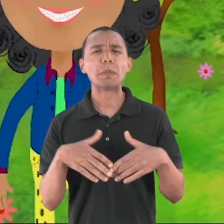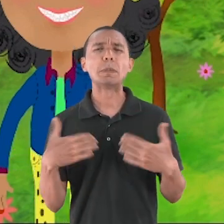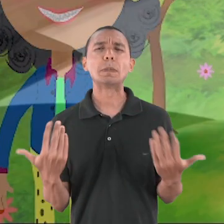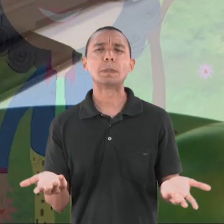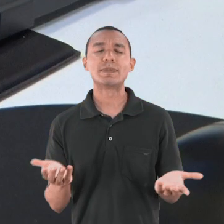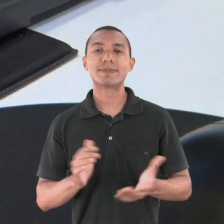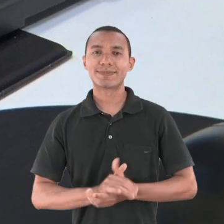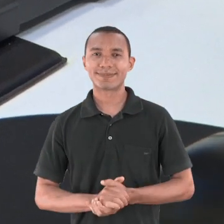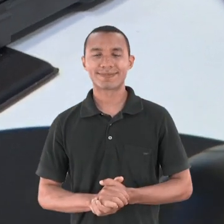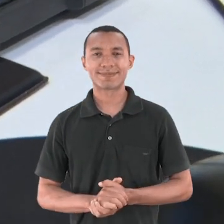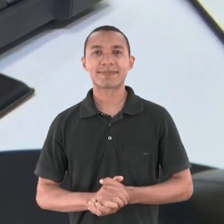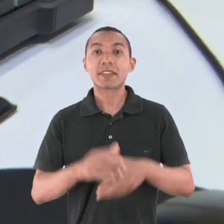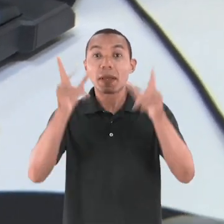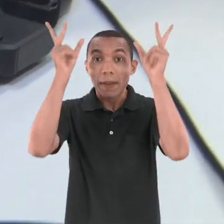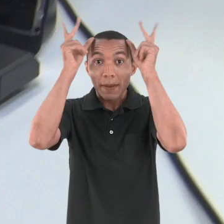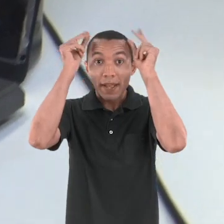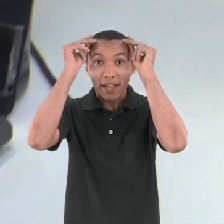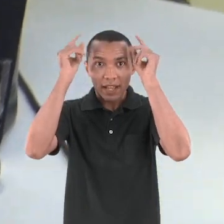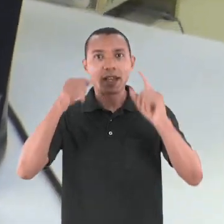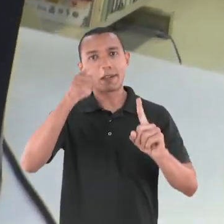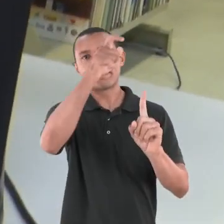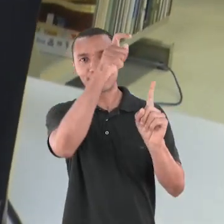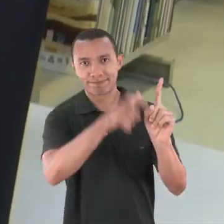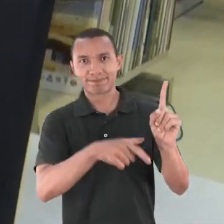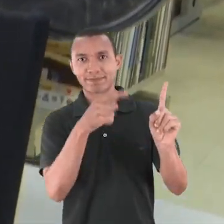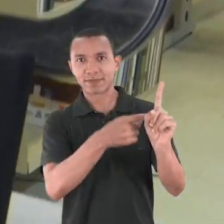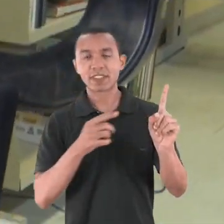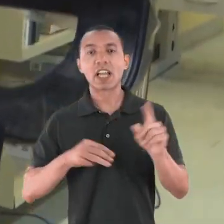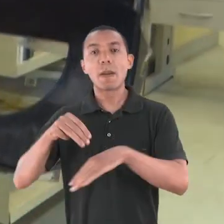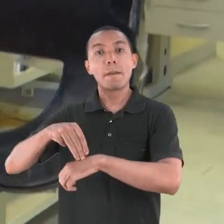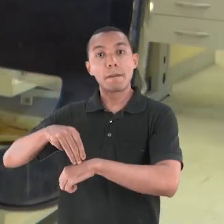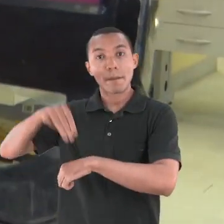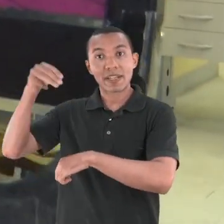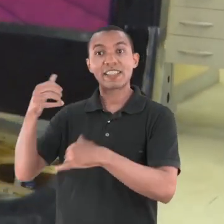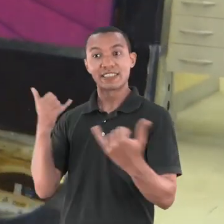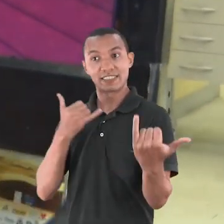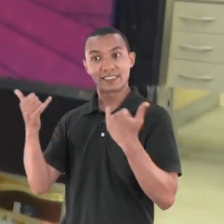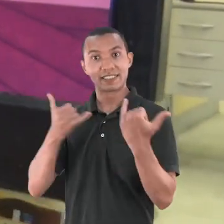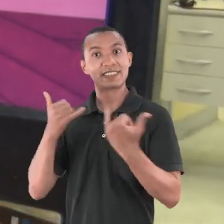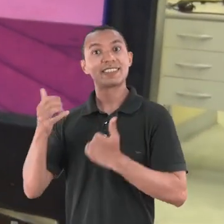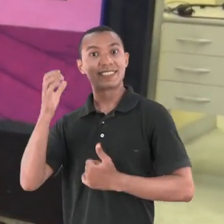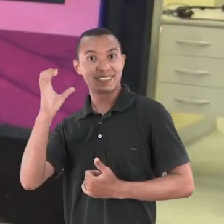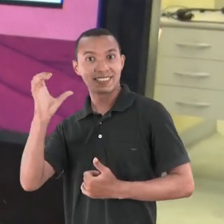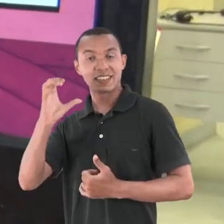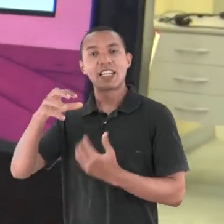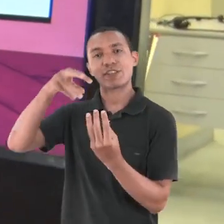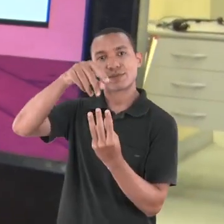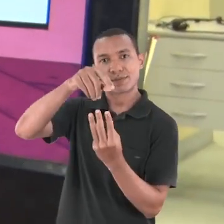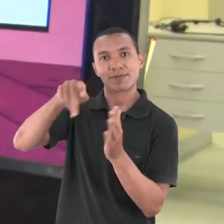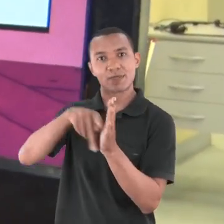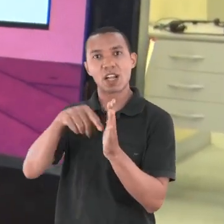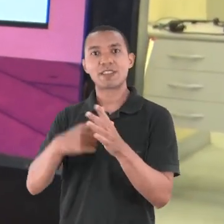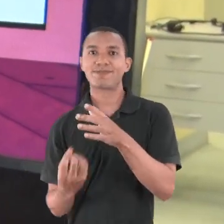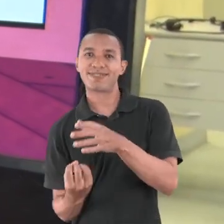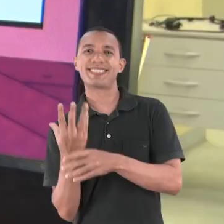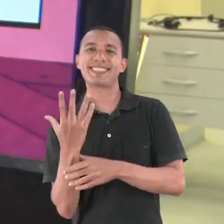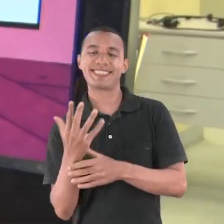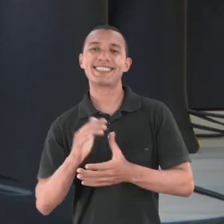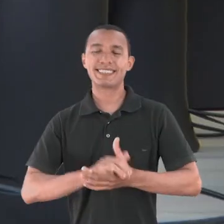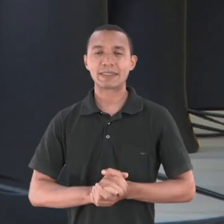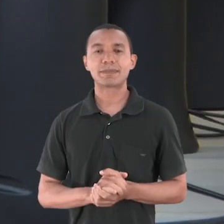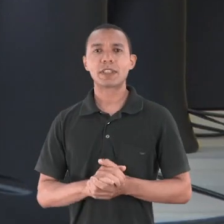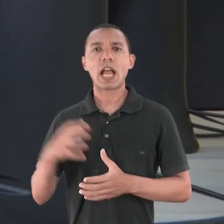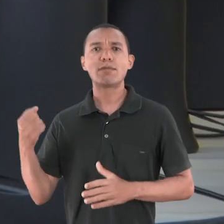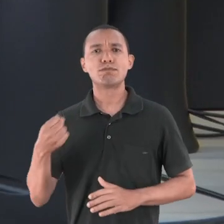pesquisa? Maria Livrão é um personagem que foi criado no mestrado em ciência da informação da Universidade Federal de Sergipe.